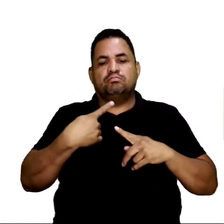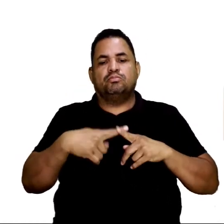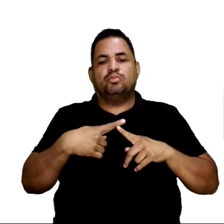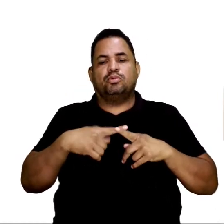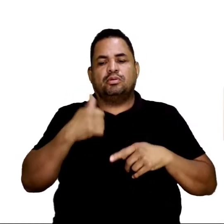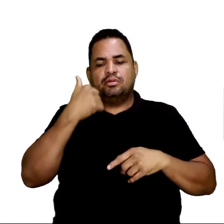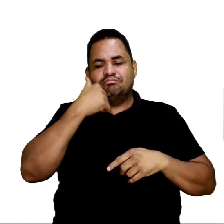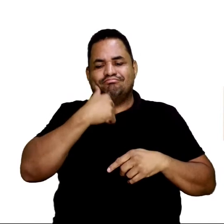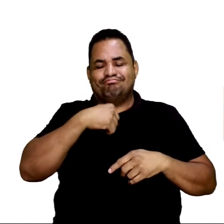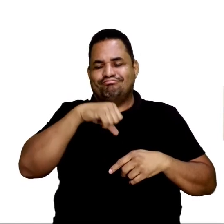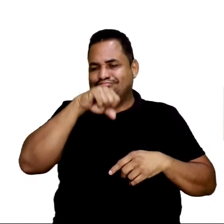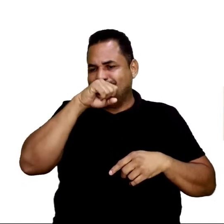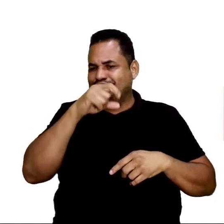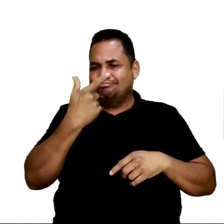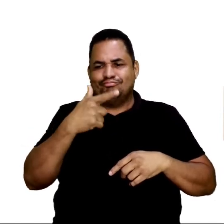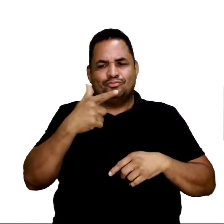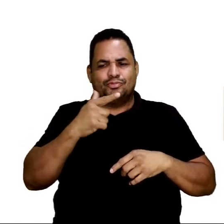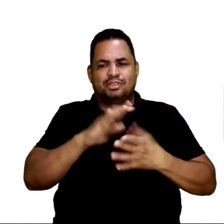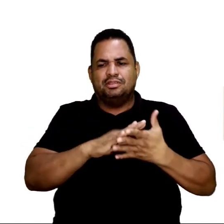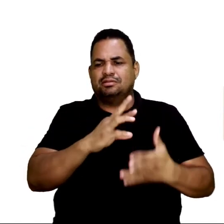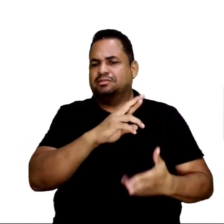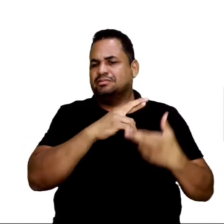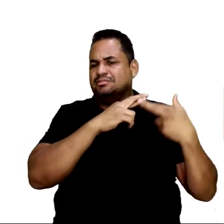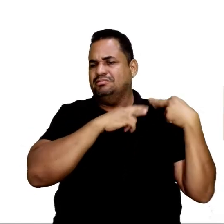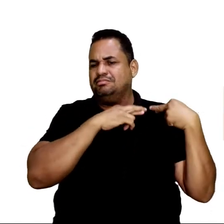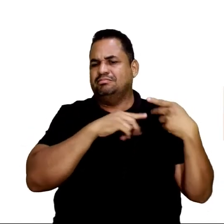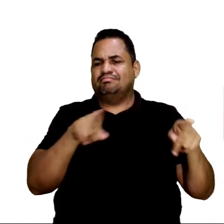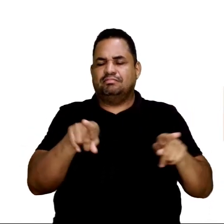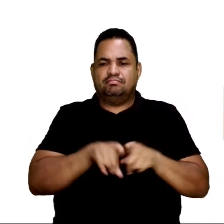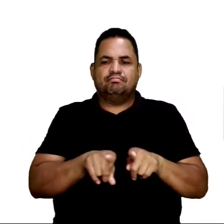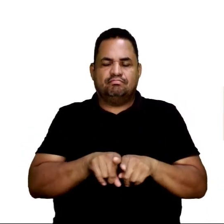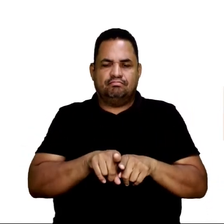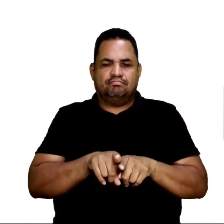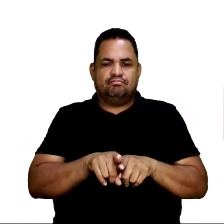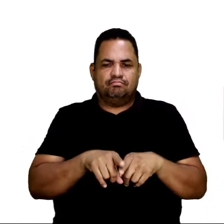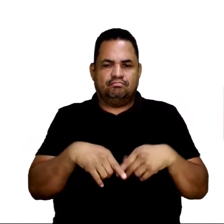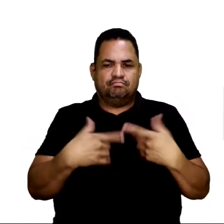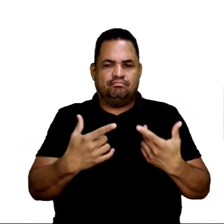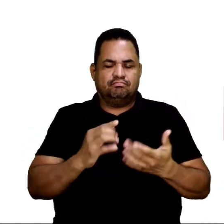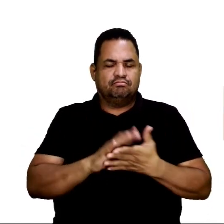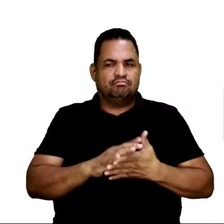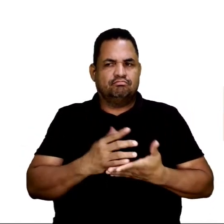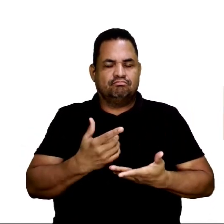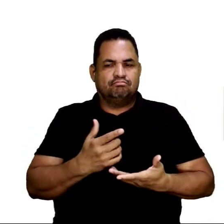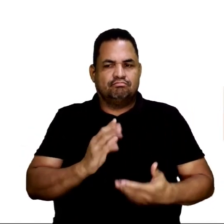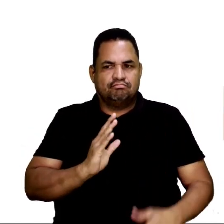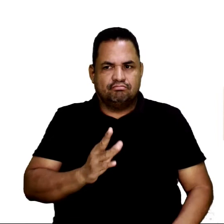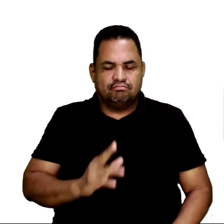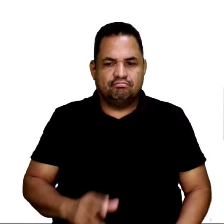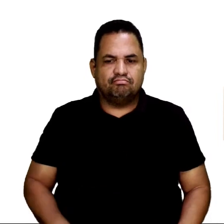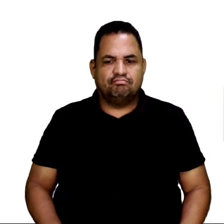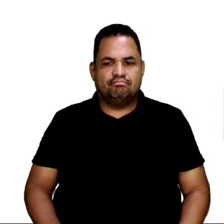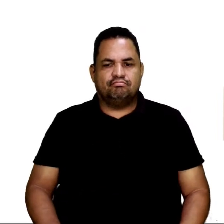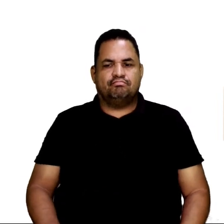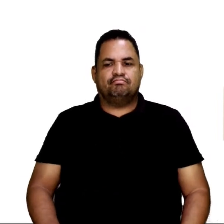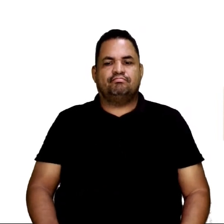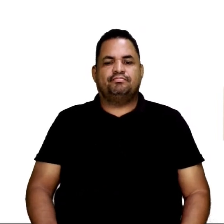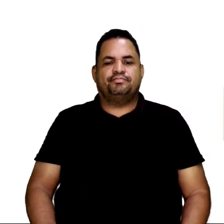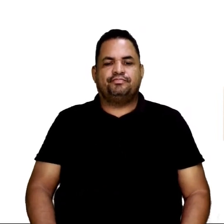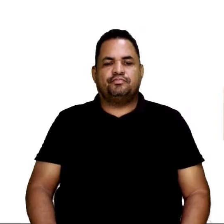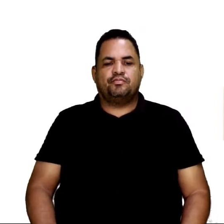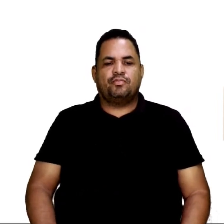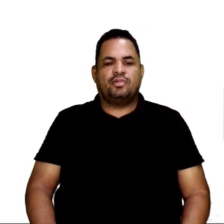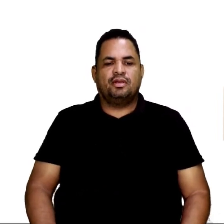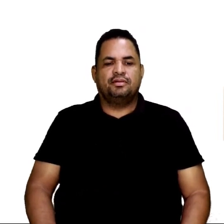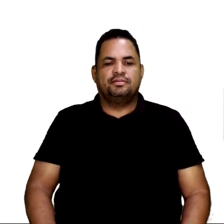tem adquire essa responsabilidade também? Né? Porque a gente já viu tanta situação aí, nossa,